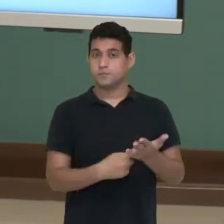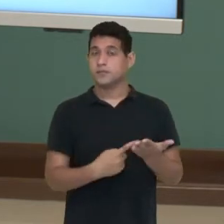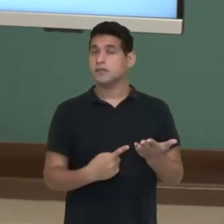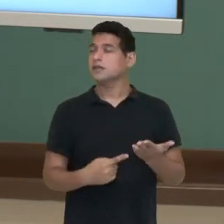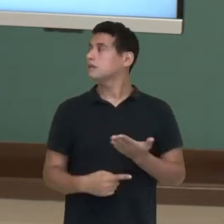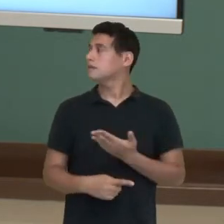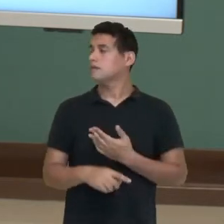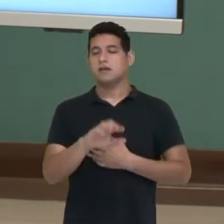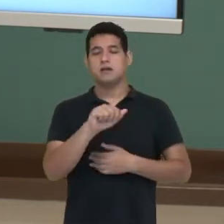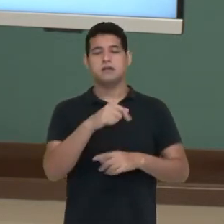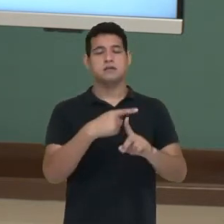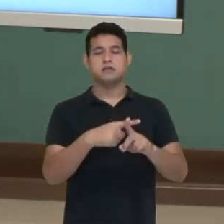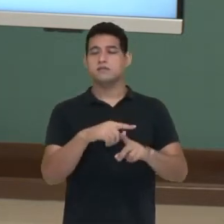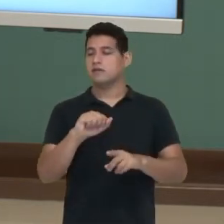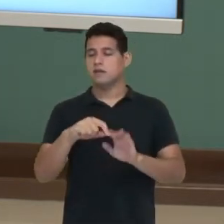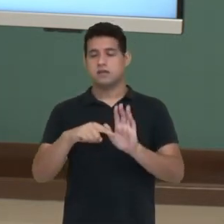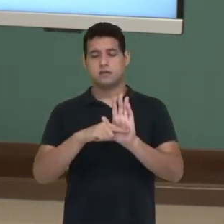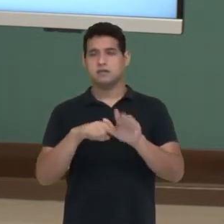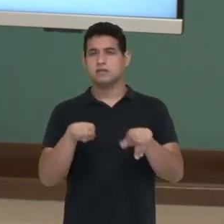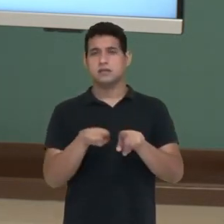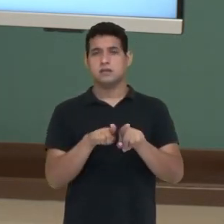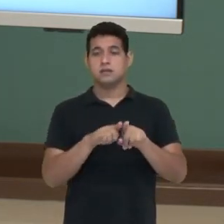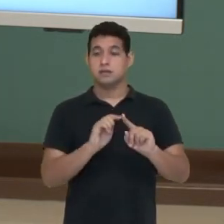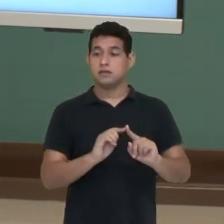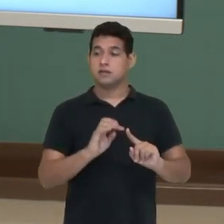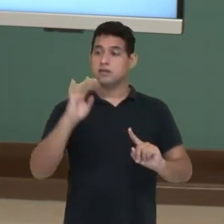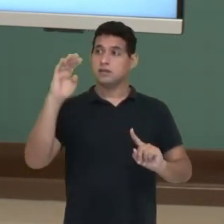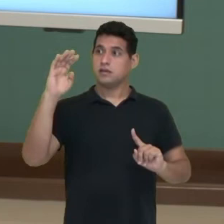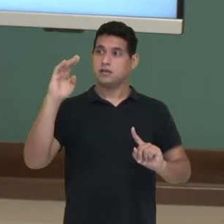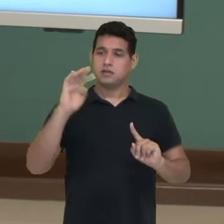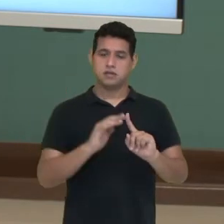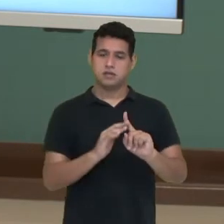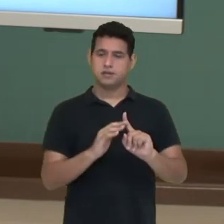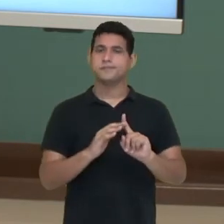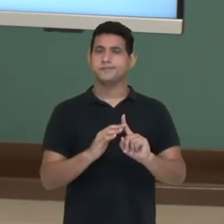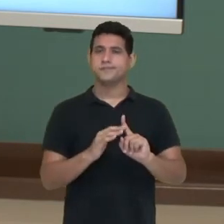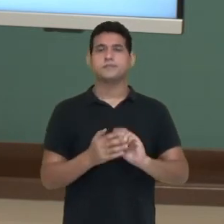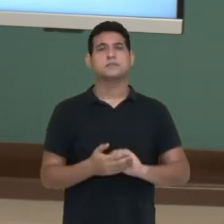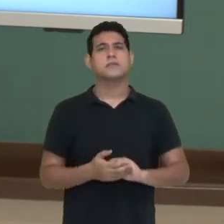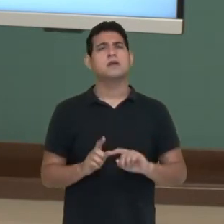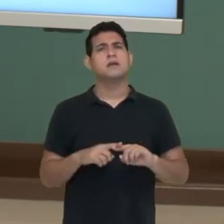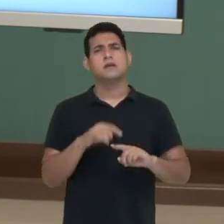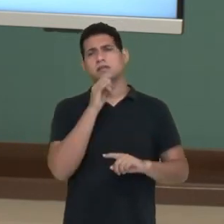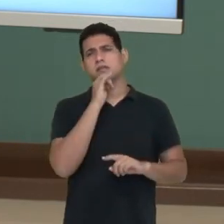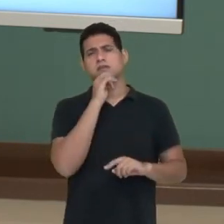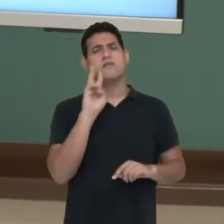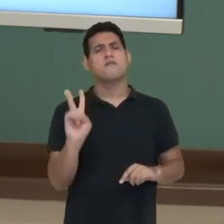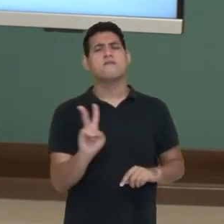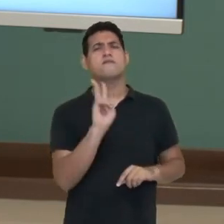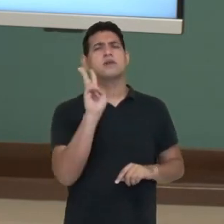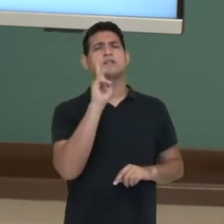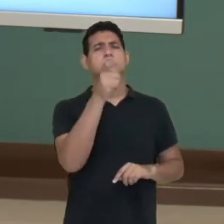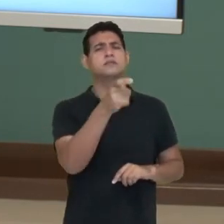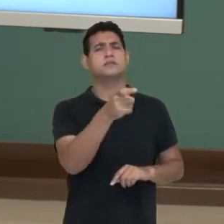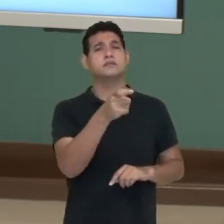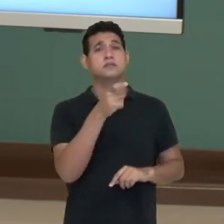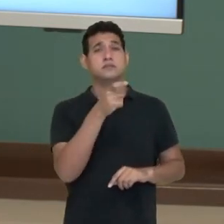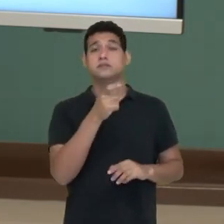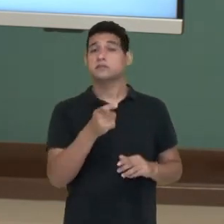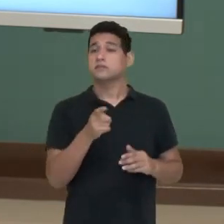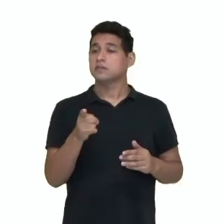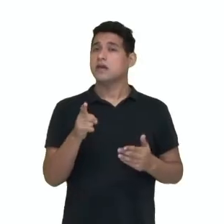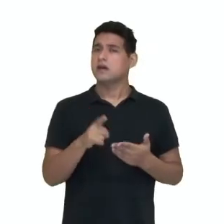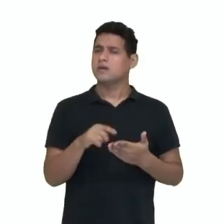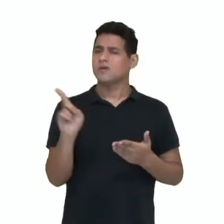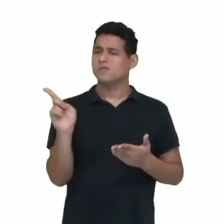o A positivo, o A negativo, crescente, decrescente. Então, o valor de x para o qual a função